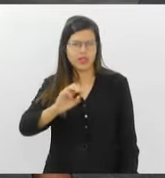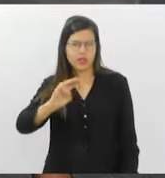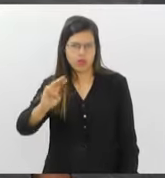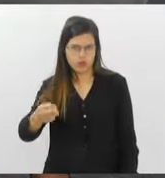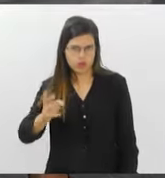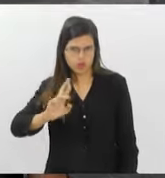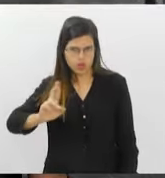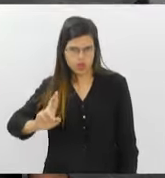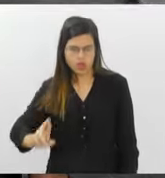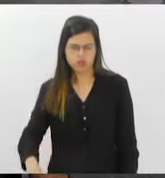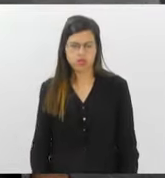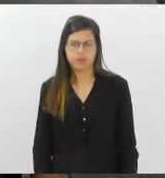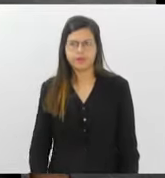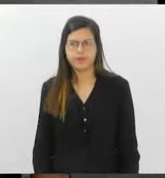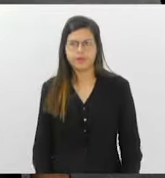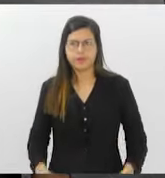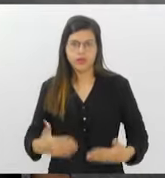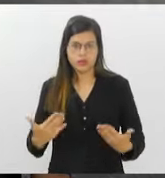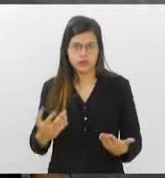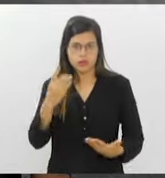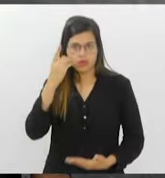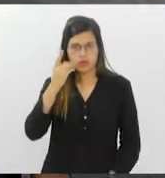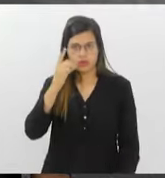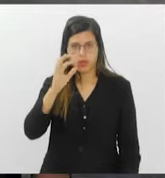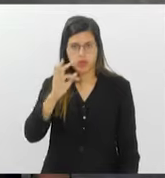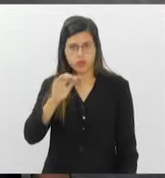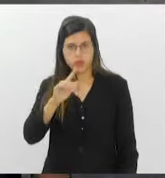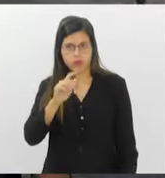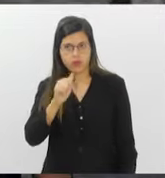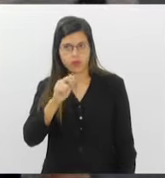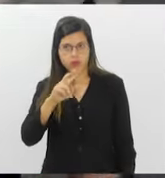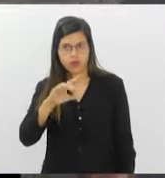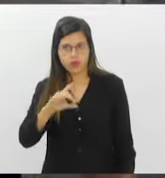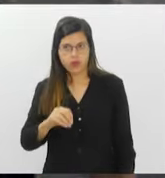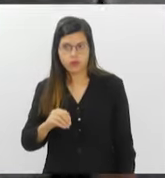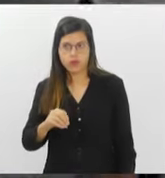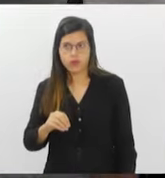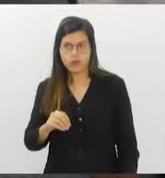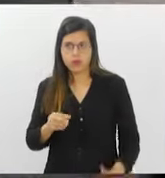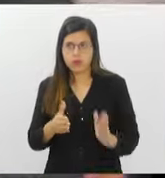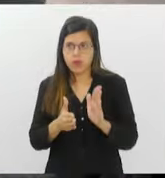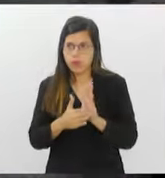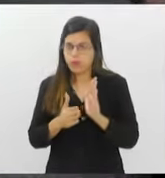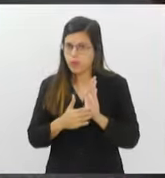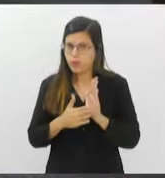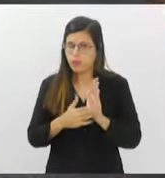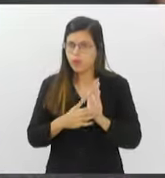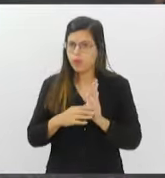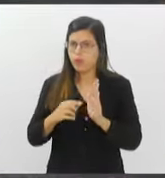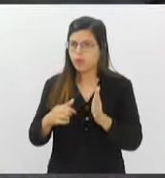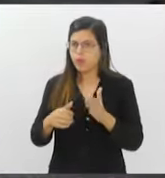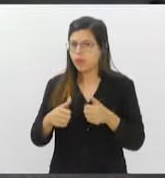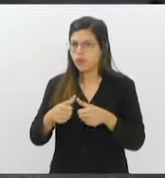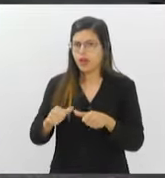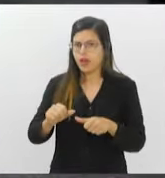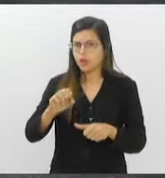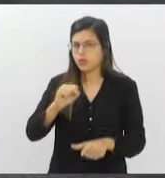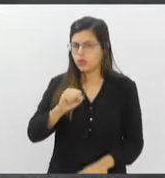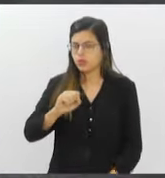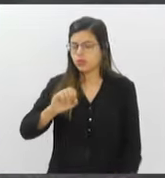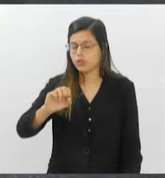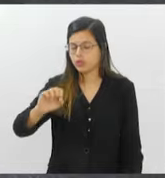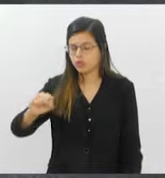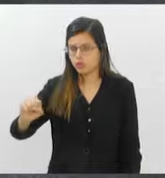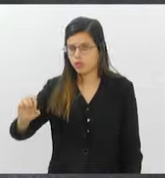reais. Então, o deputado Serafim não está propondo nem ficar nos 180. Essa é uma proposta de uma